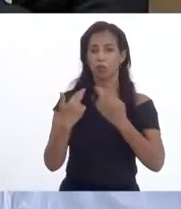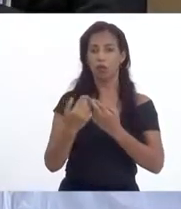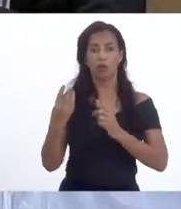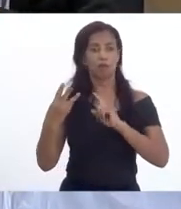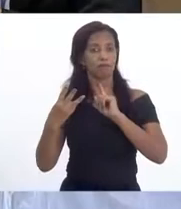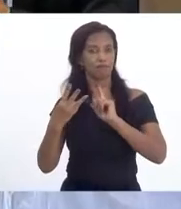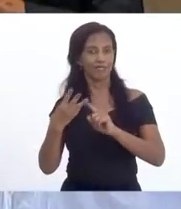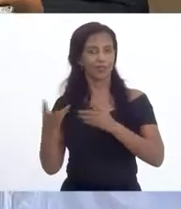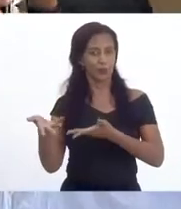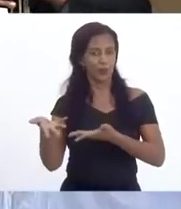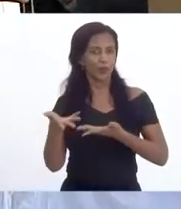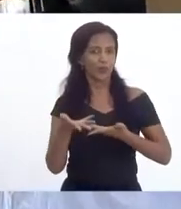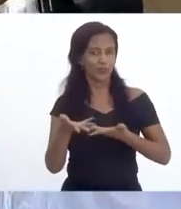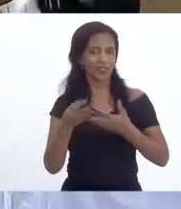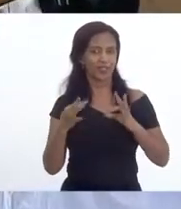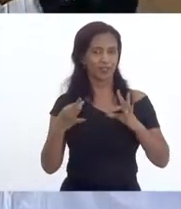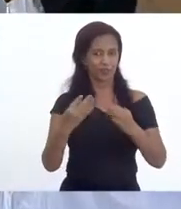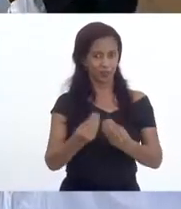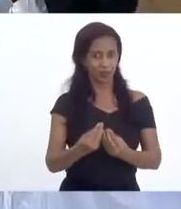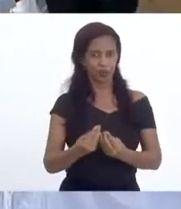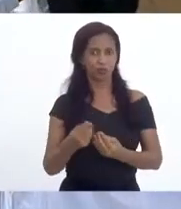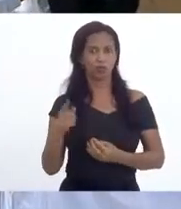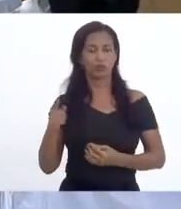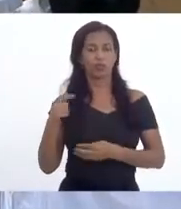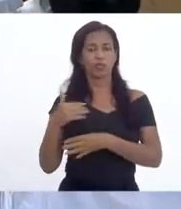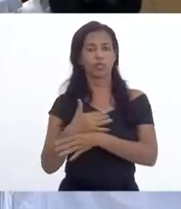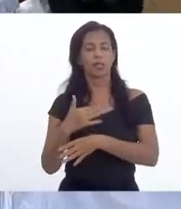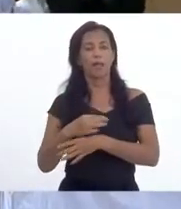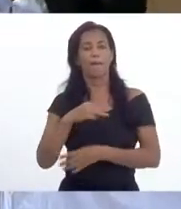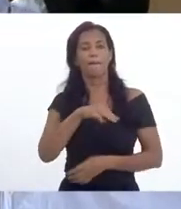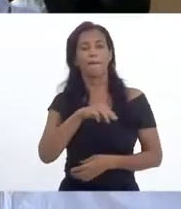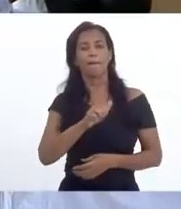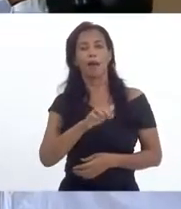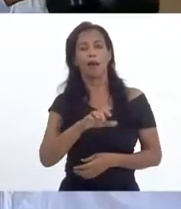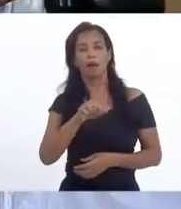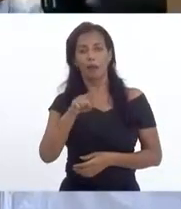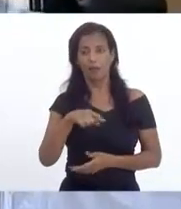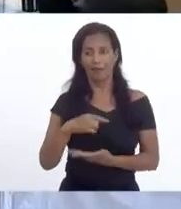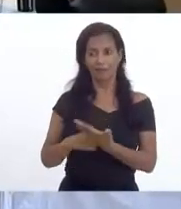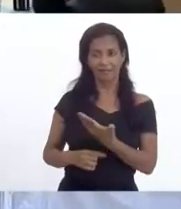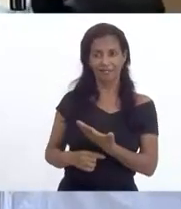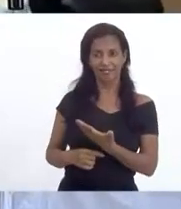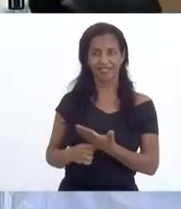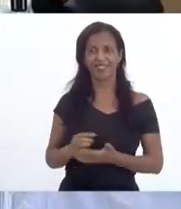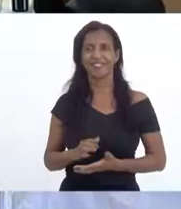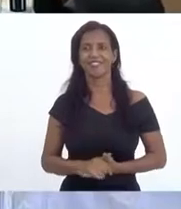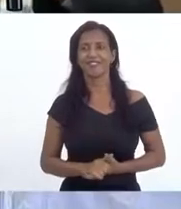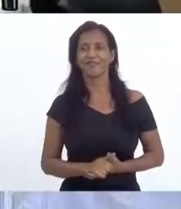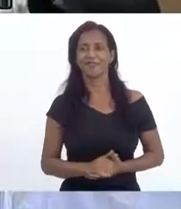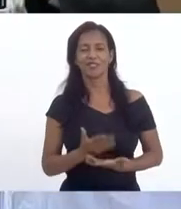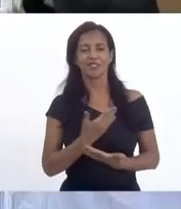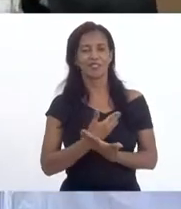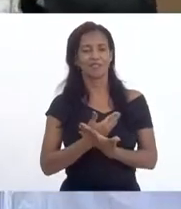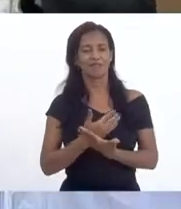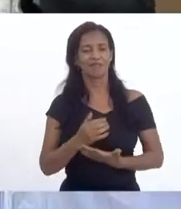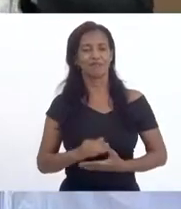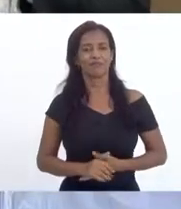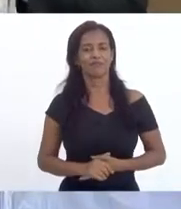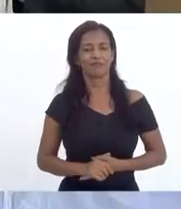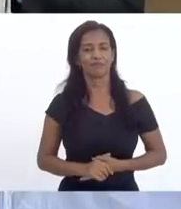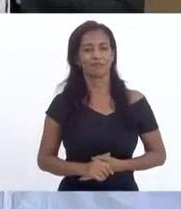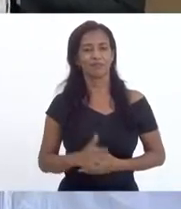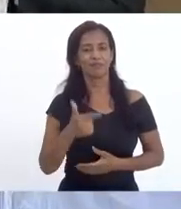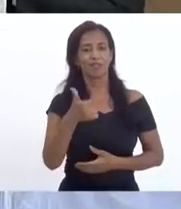quero convidar a todos, será lá na cidade de Macaé, né, Eliso? Nosso companheiro Eliso.